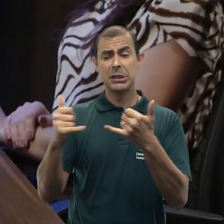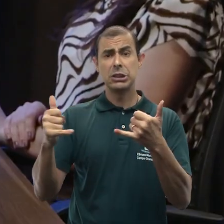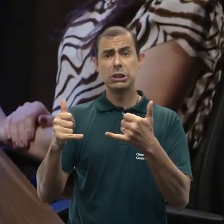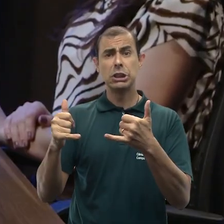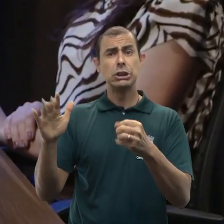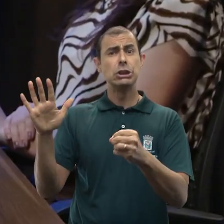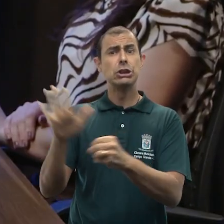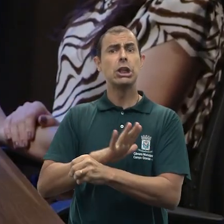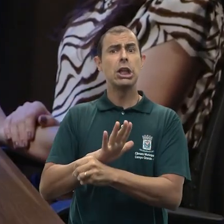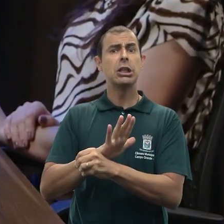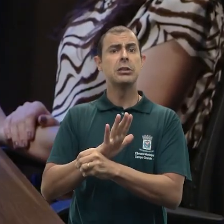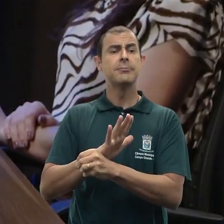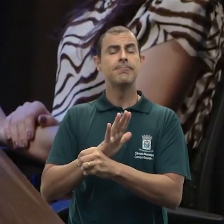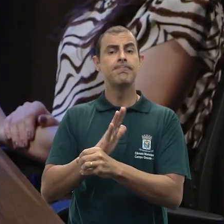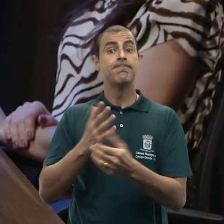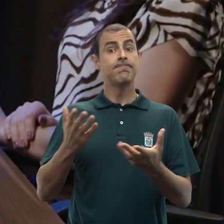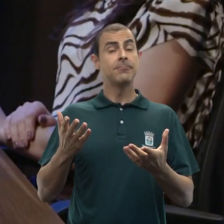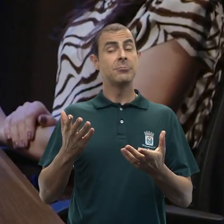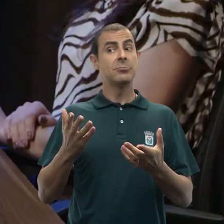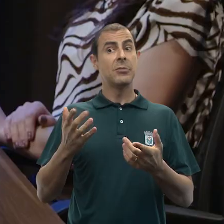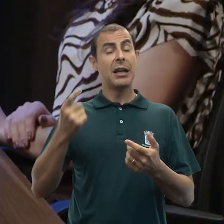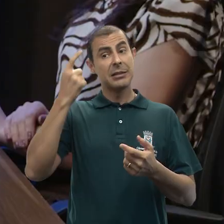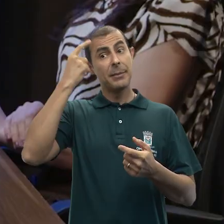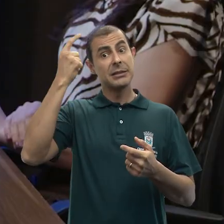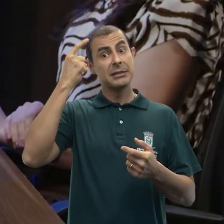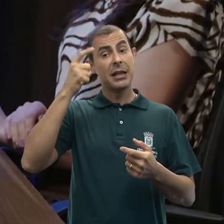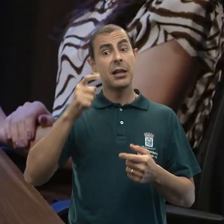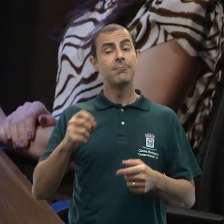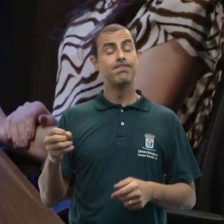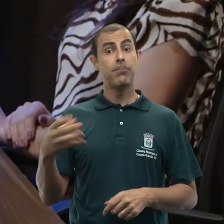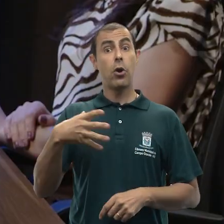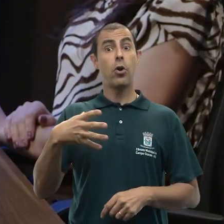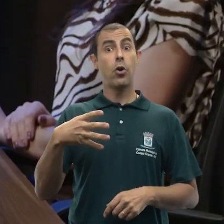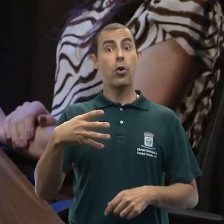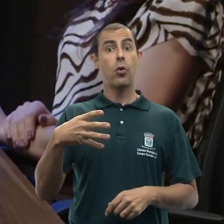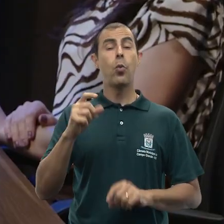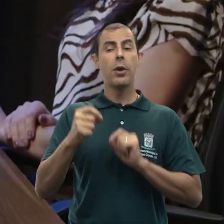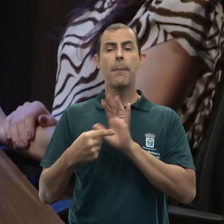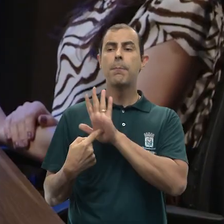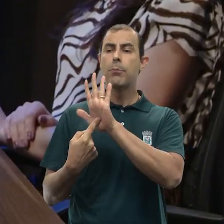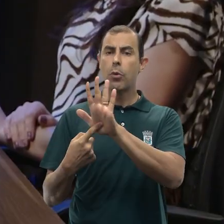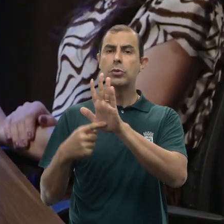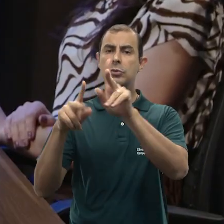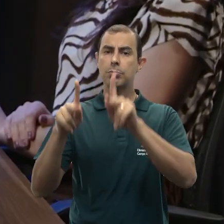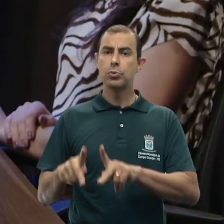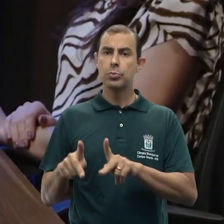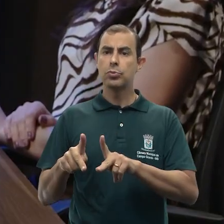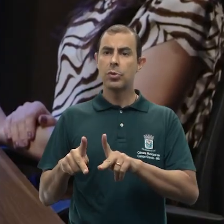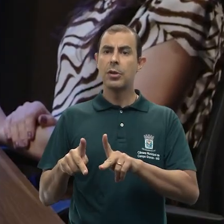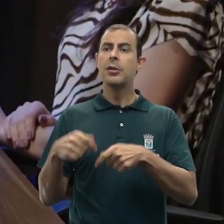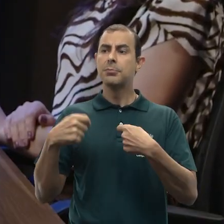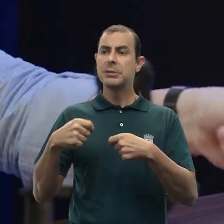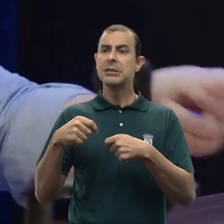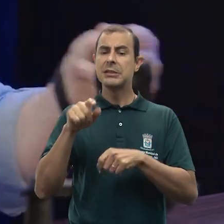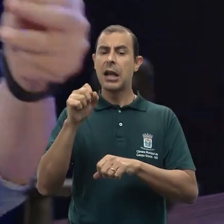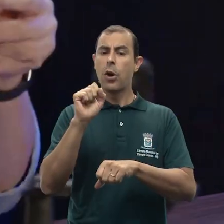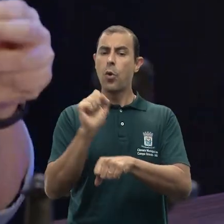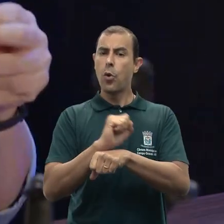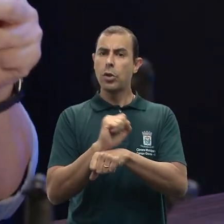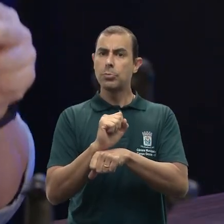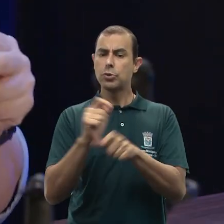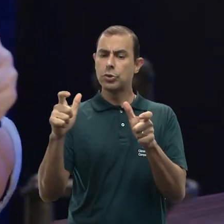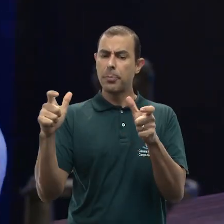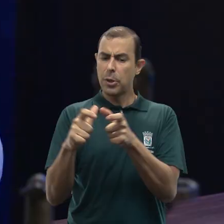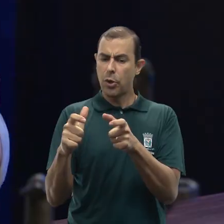totalmente lotadas. Então, quando você utiliza a inovação, você aponta para o poder público que você deveria rodar com um carro menor. Então,